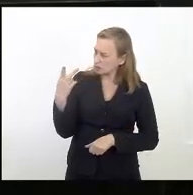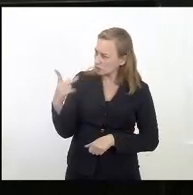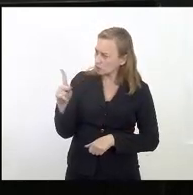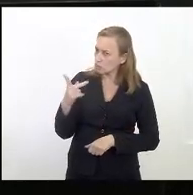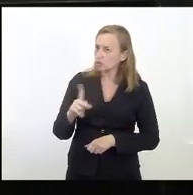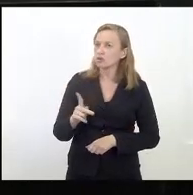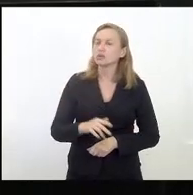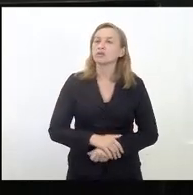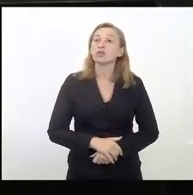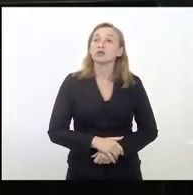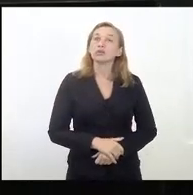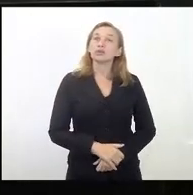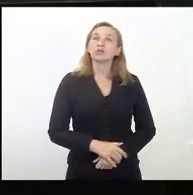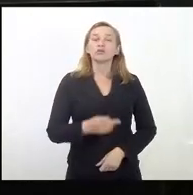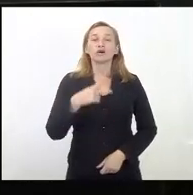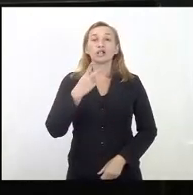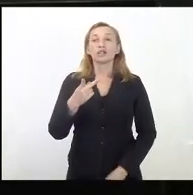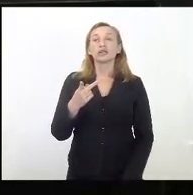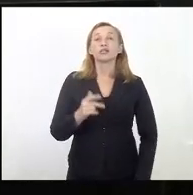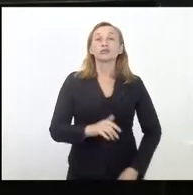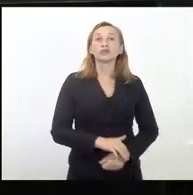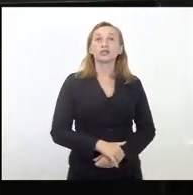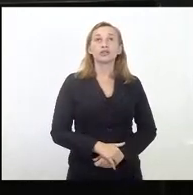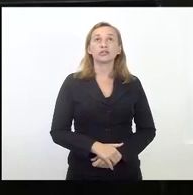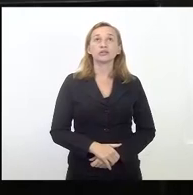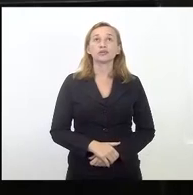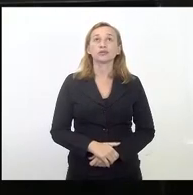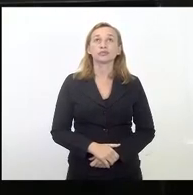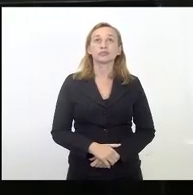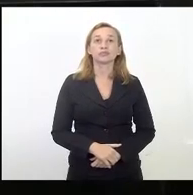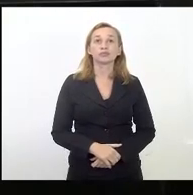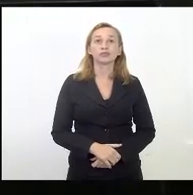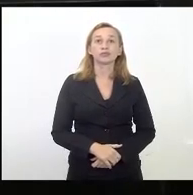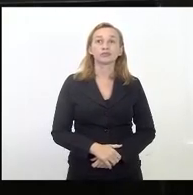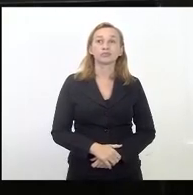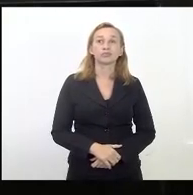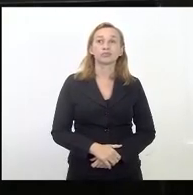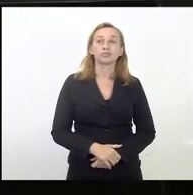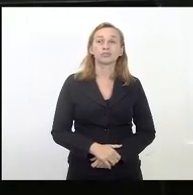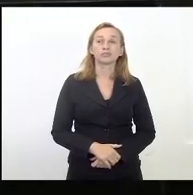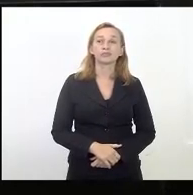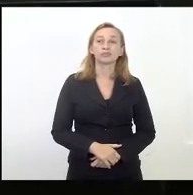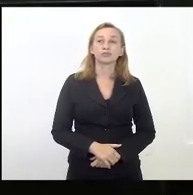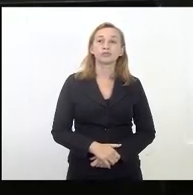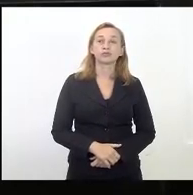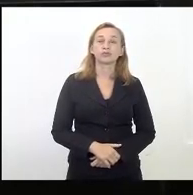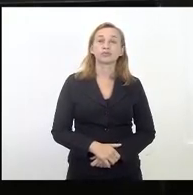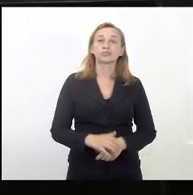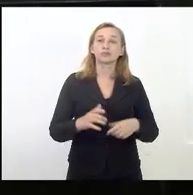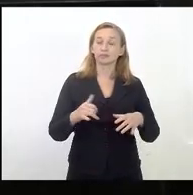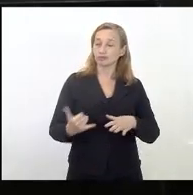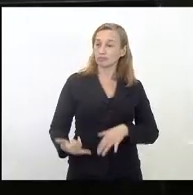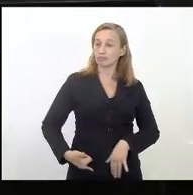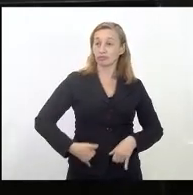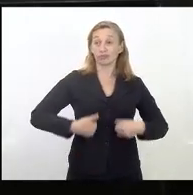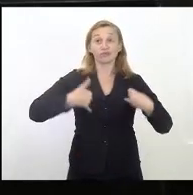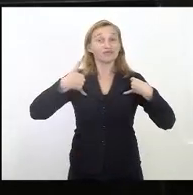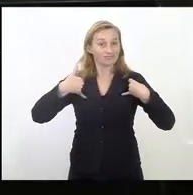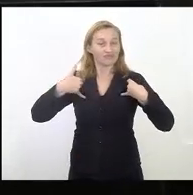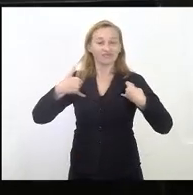intervenção quando faz menção E aí se patrimônio orgulho